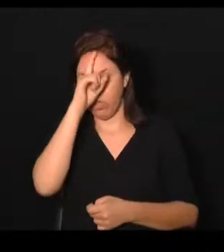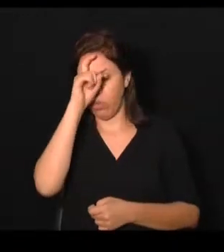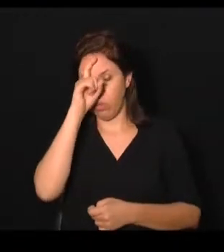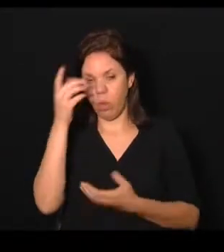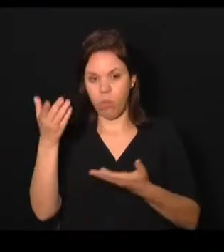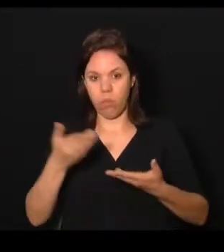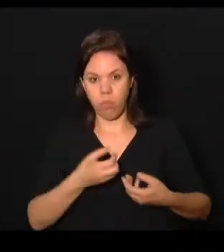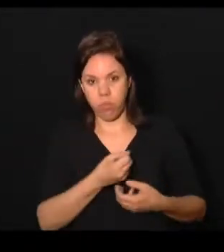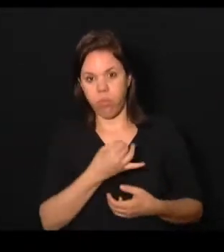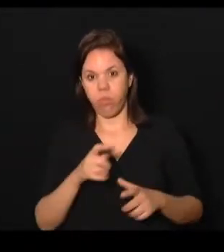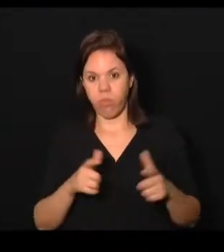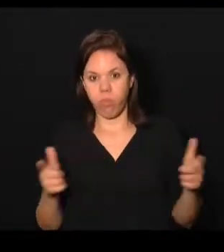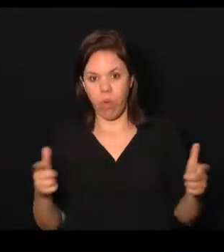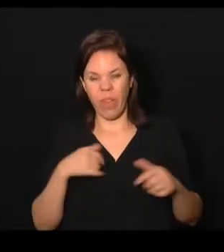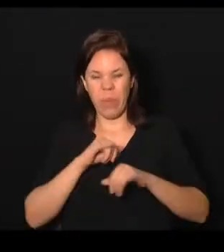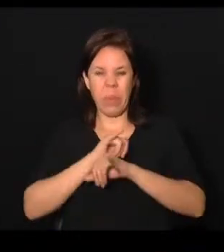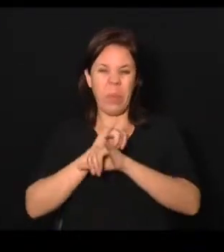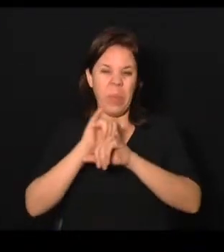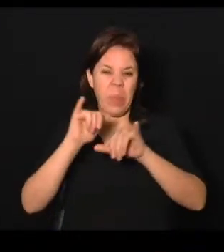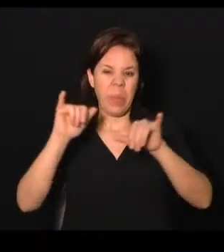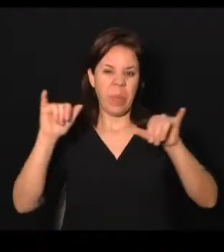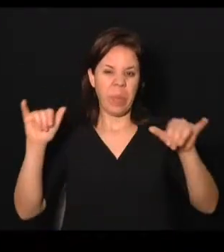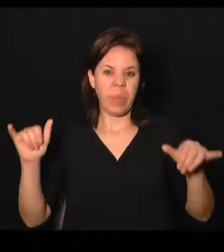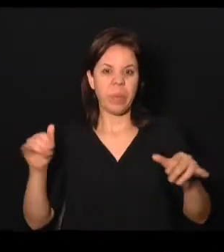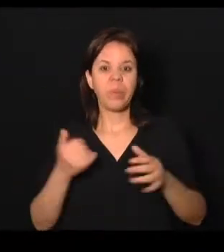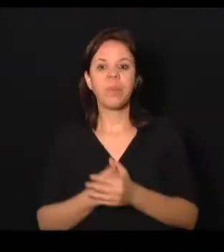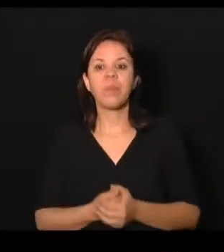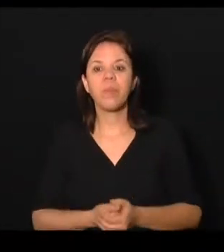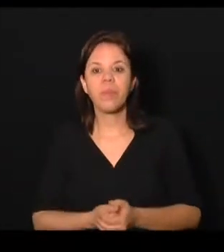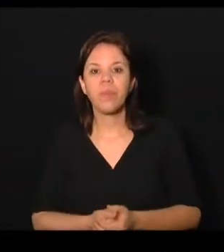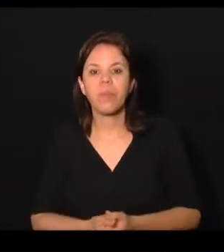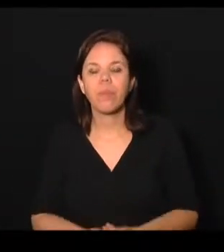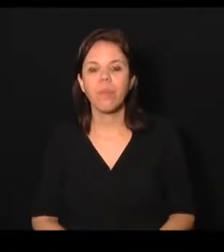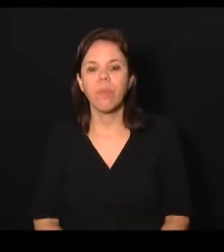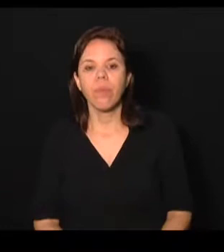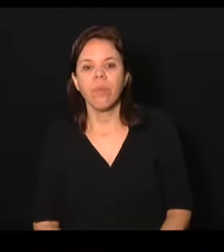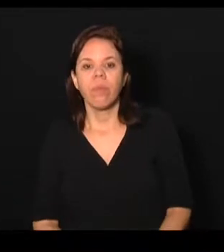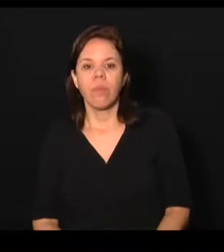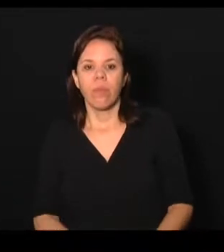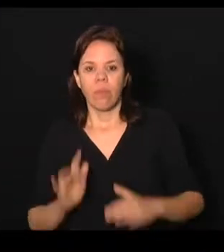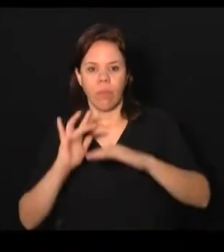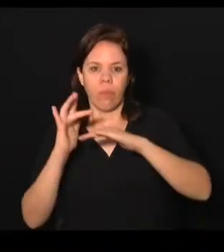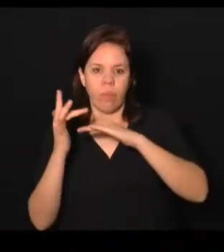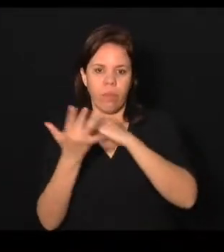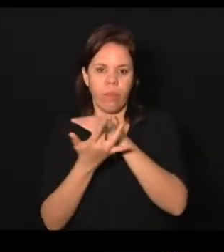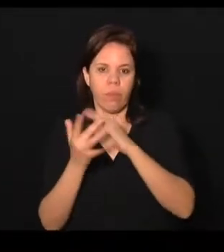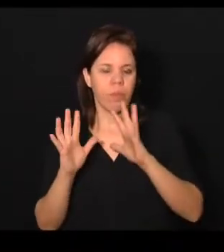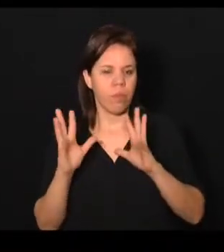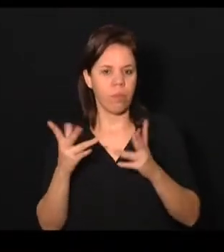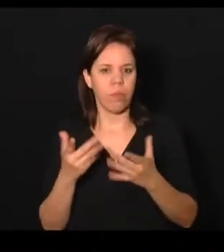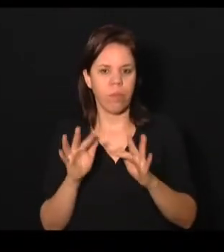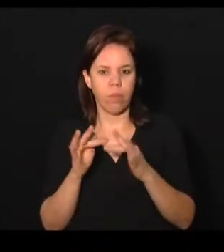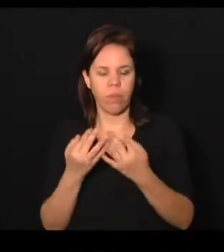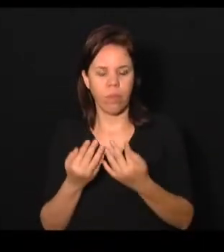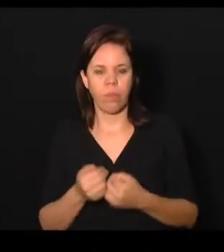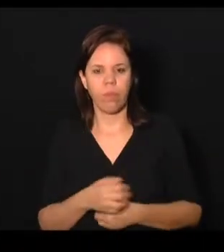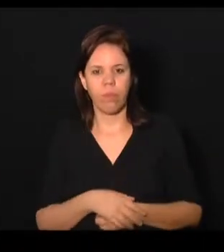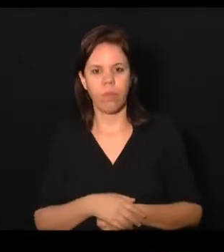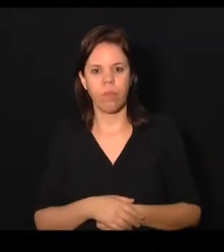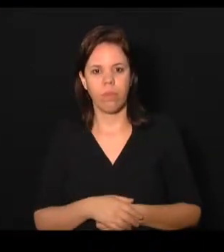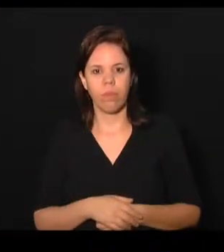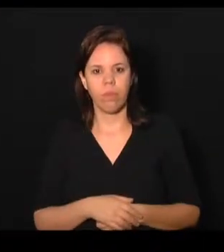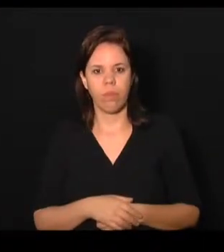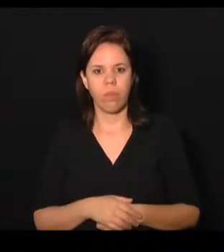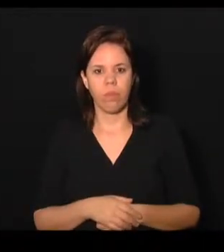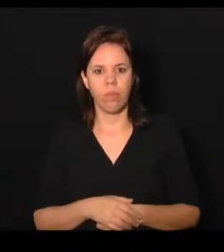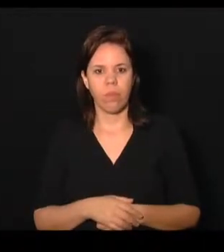sangue, fez uma campanha enorme nas redes sociais e junto à família e tal dele,